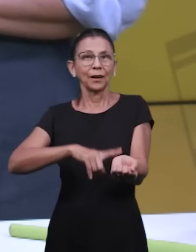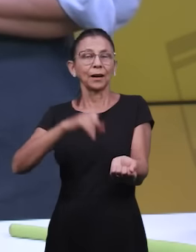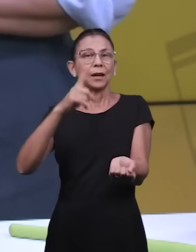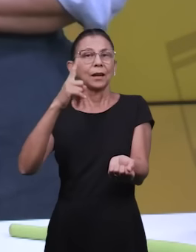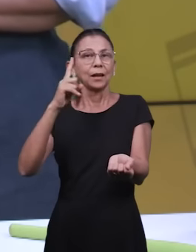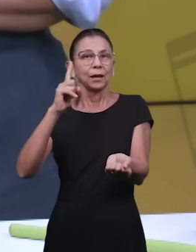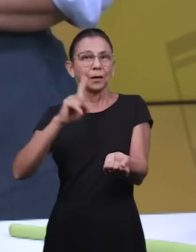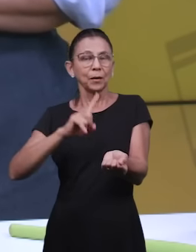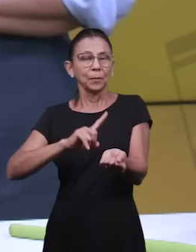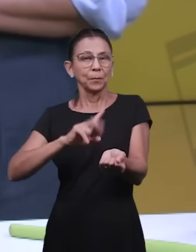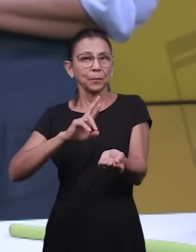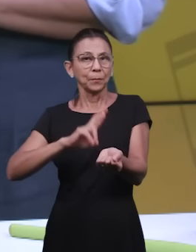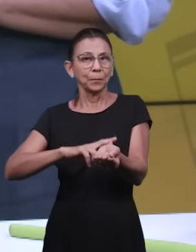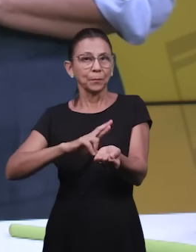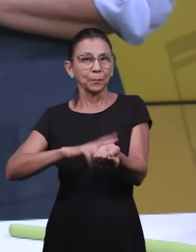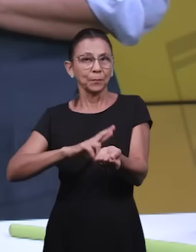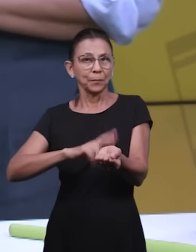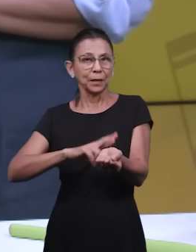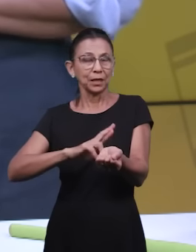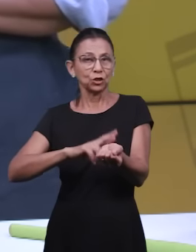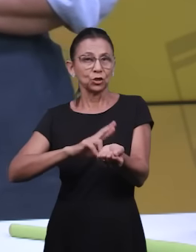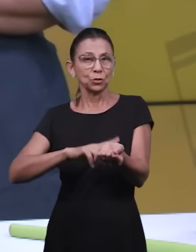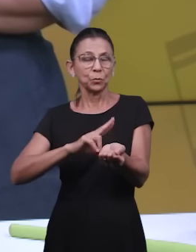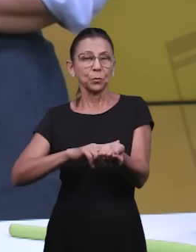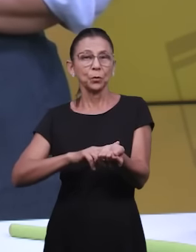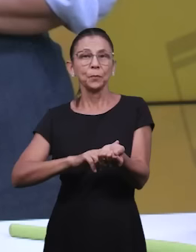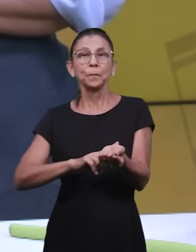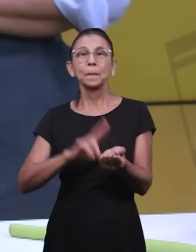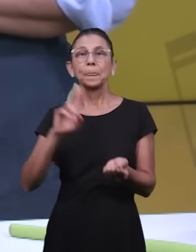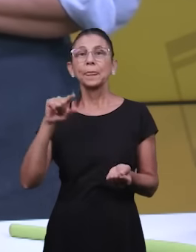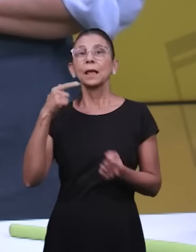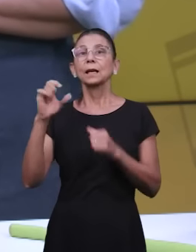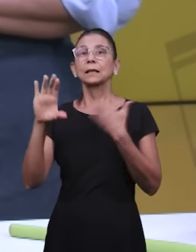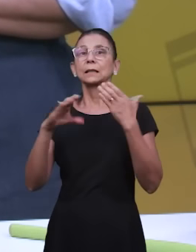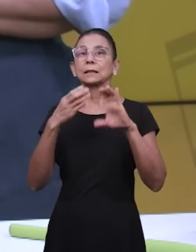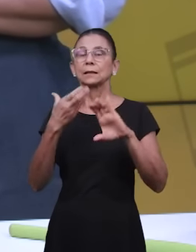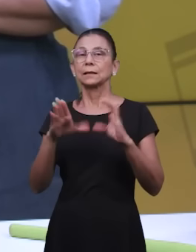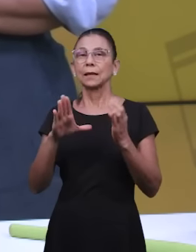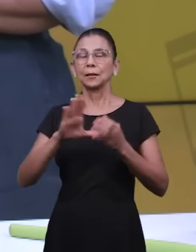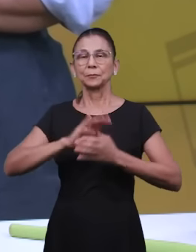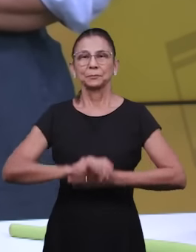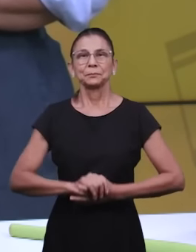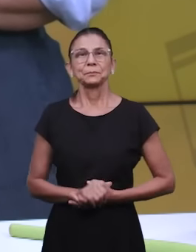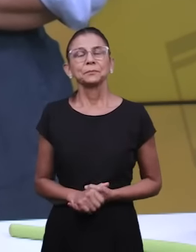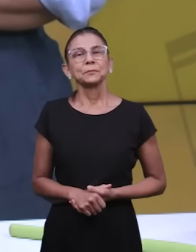tempo e vamos agora aqui, ora, cantar, fazer a leitura rítmica.